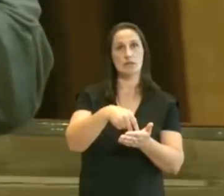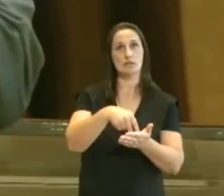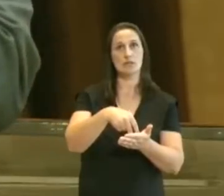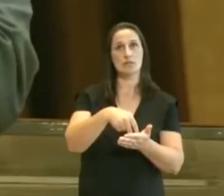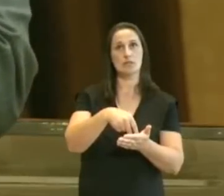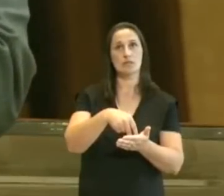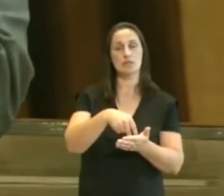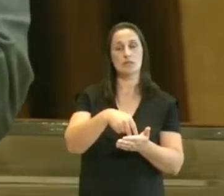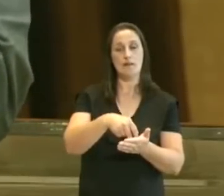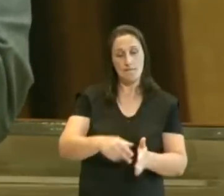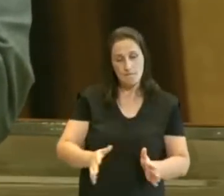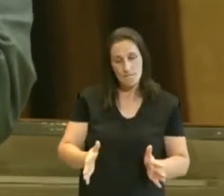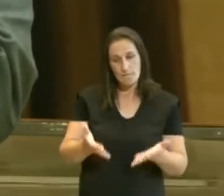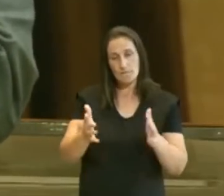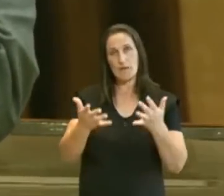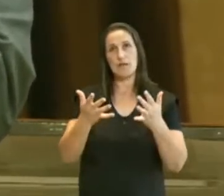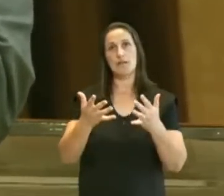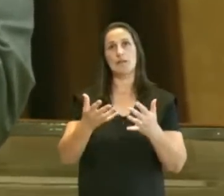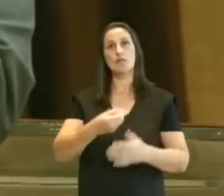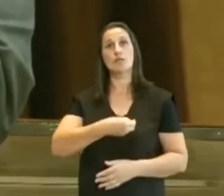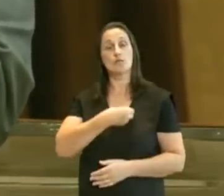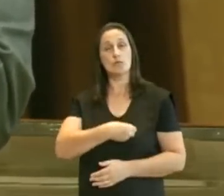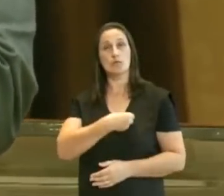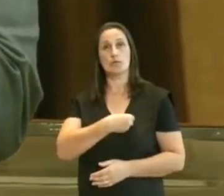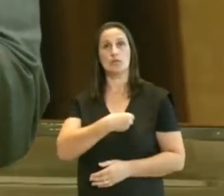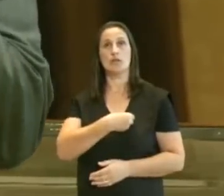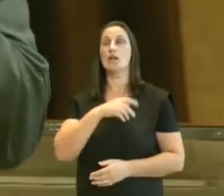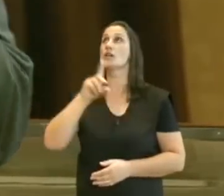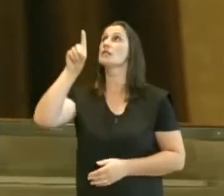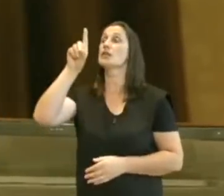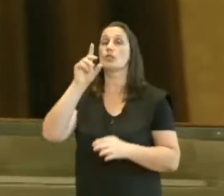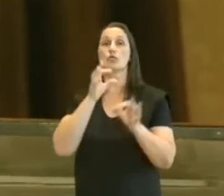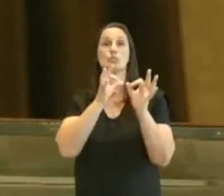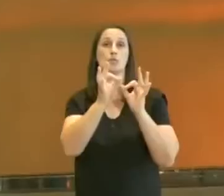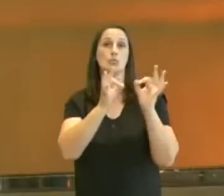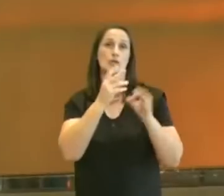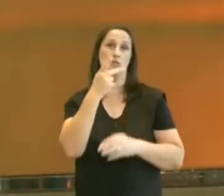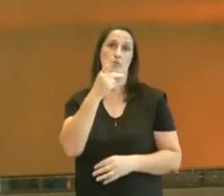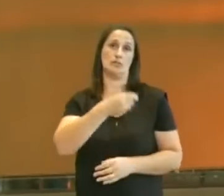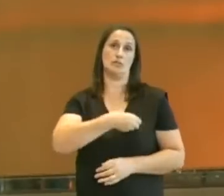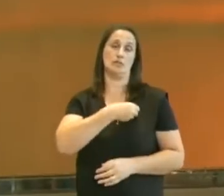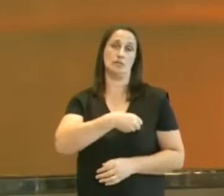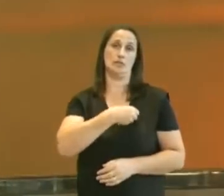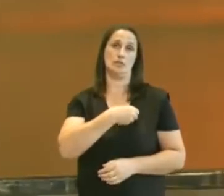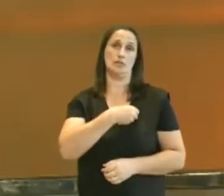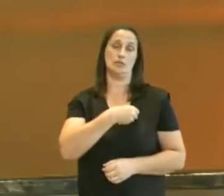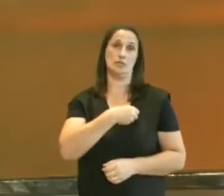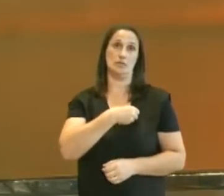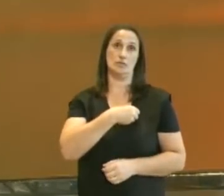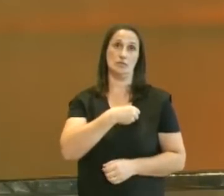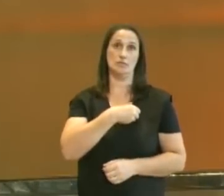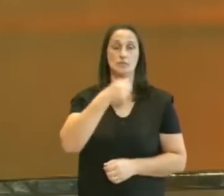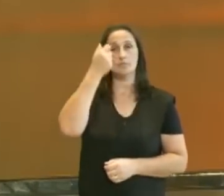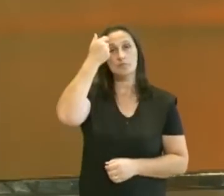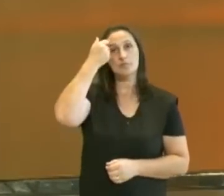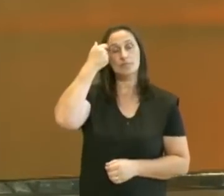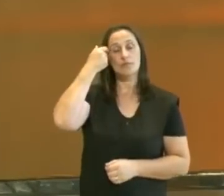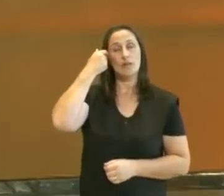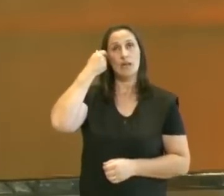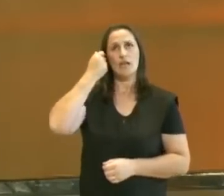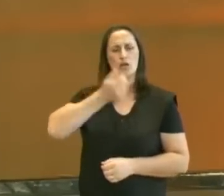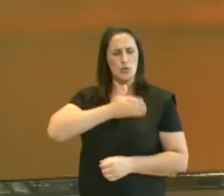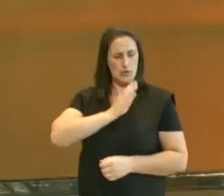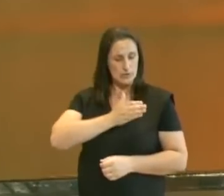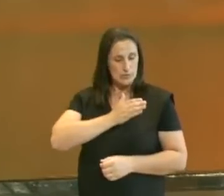Se erga para a vida, porque Deus continua tendo um propósito para você. Algo tremendo acontece dentro da gente, e